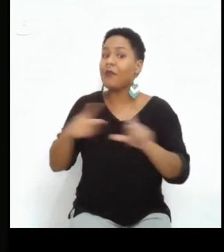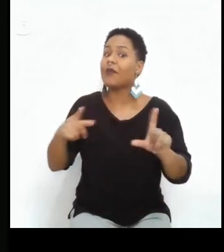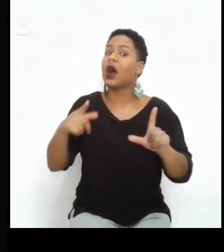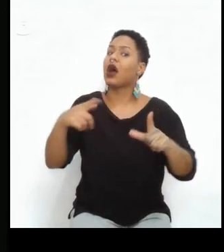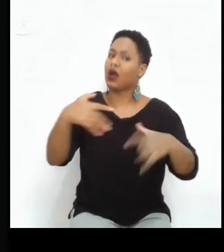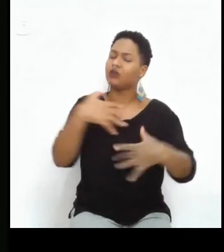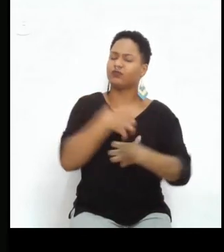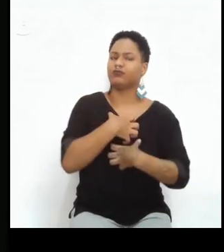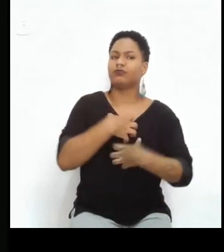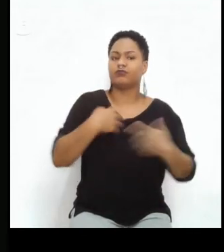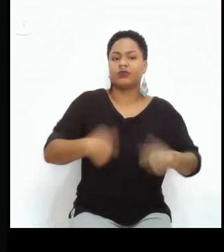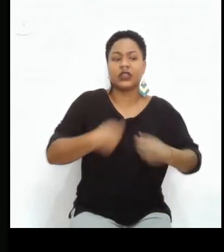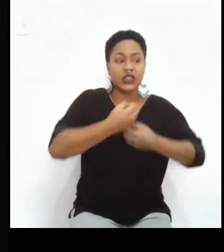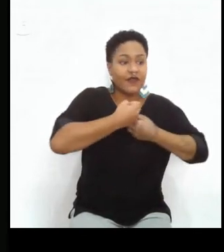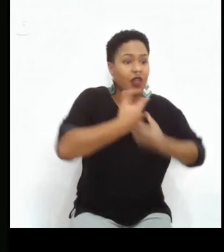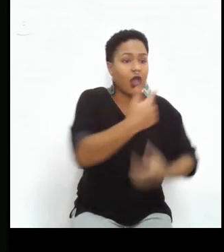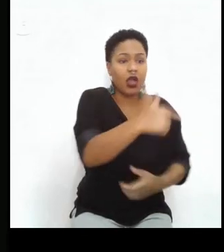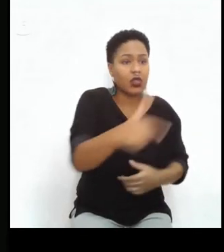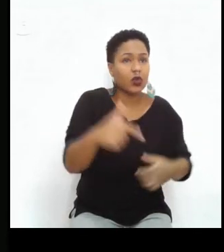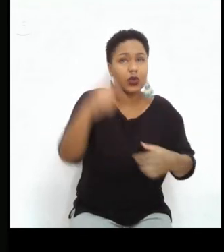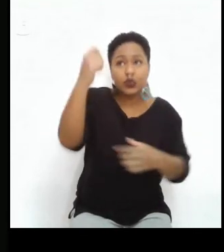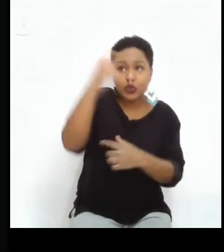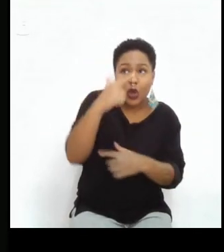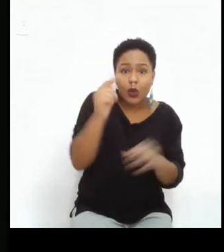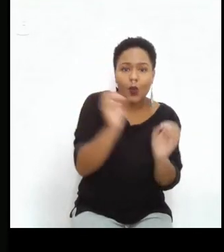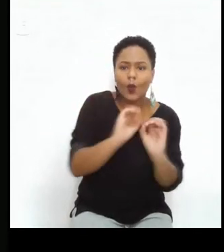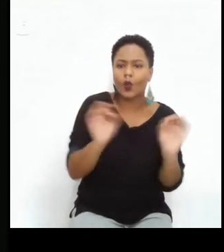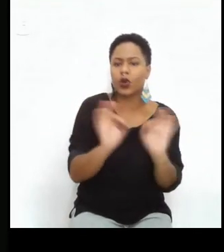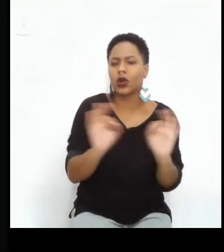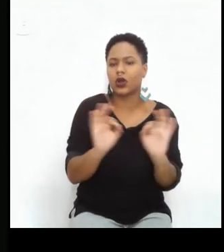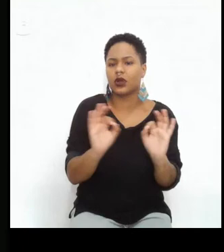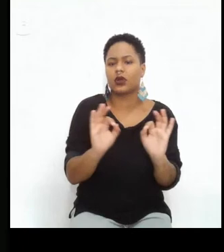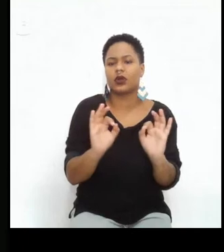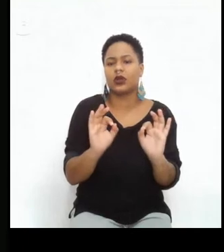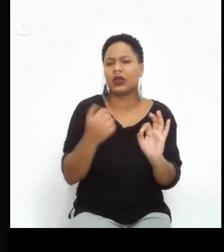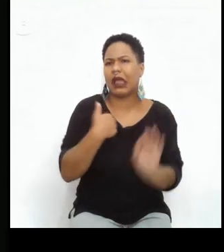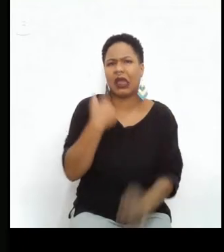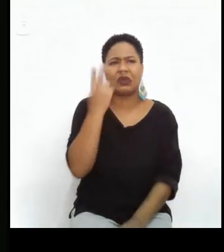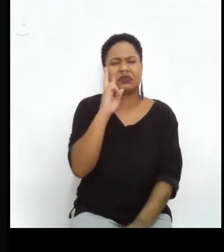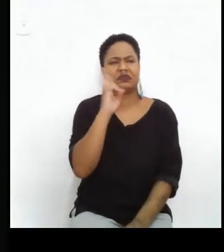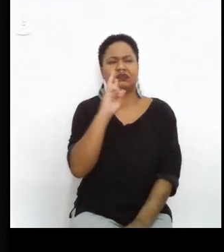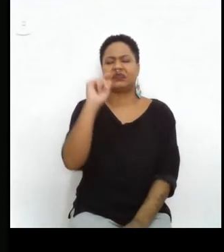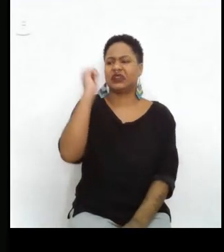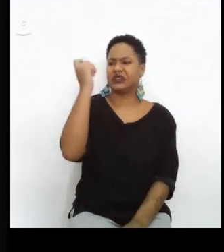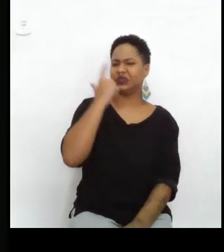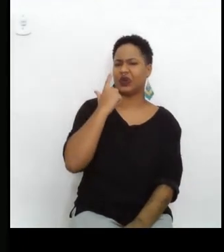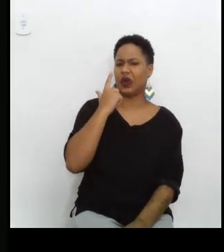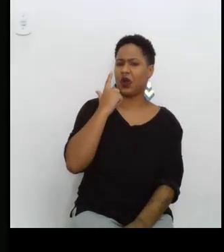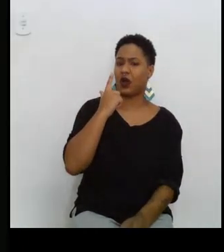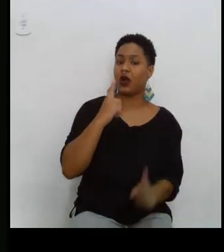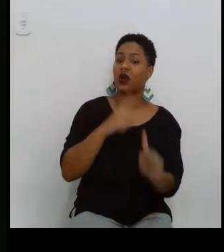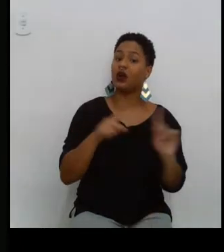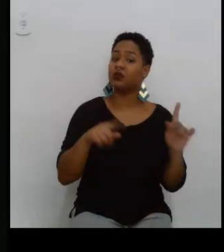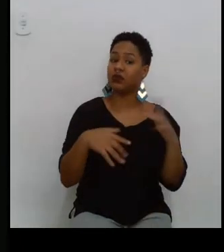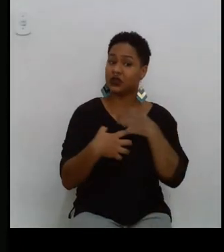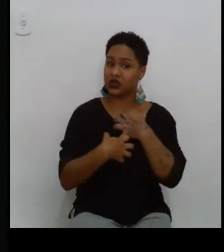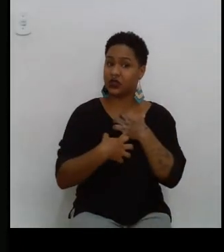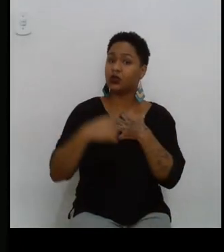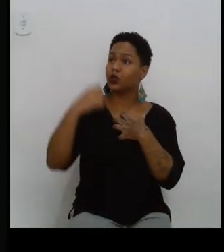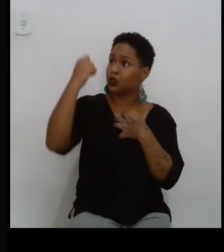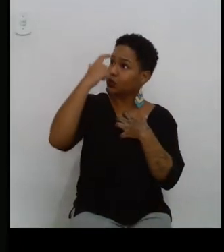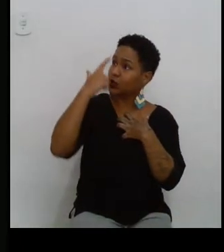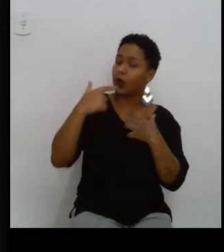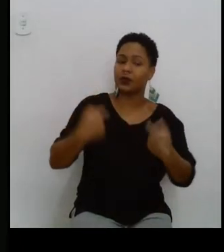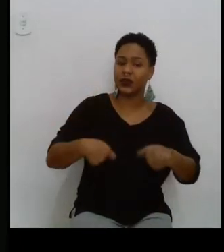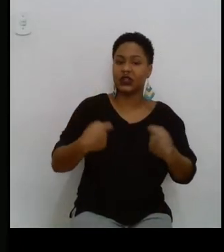falar que não existe mais só aqui eu não me lembro de som mas sinto que só deveria estar aqui